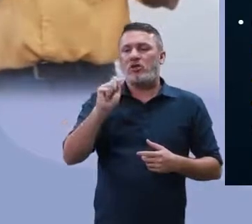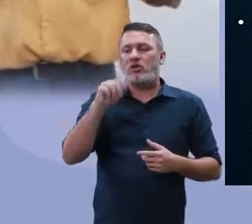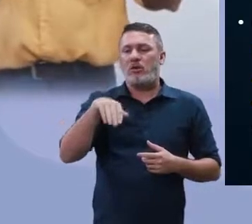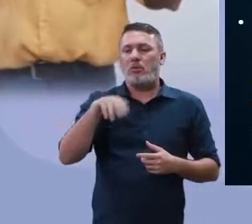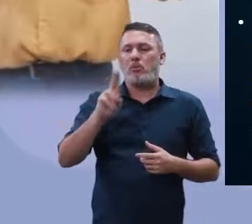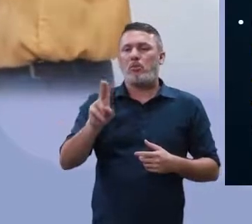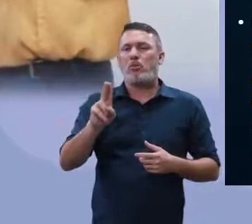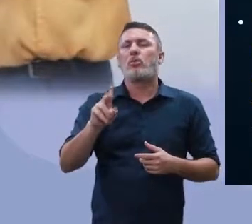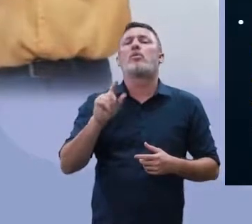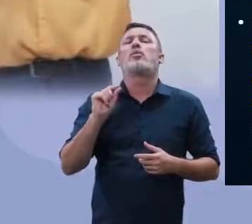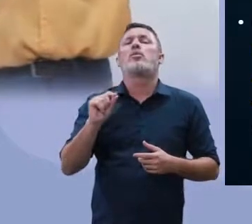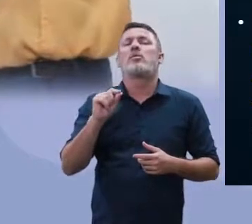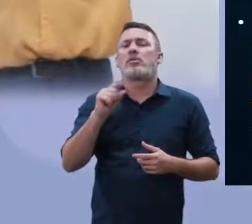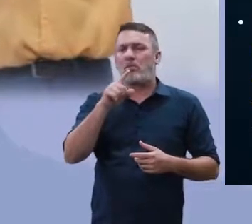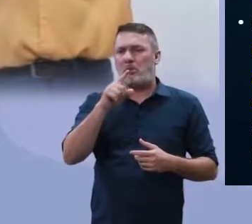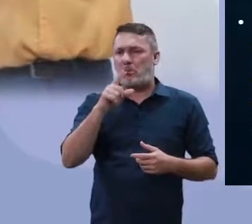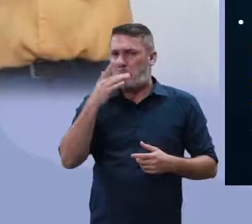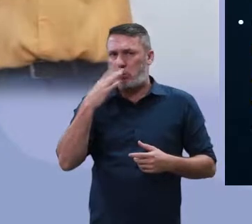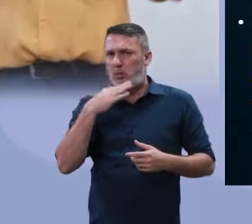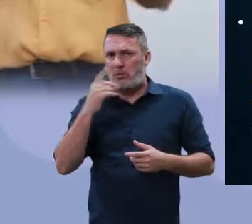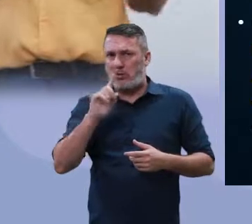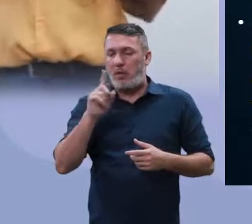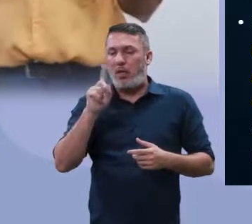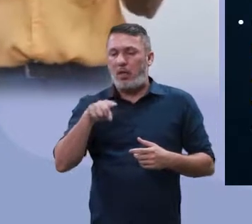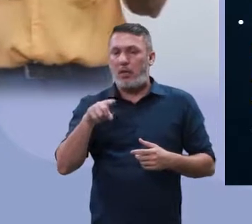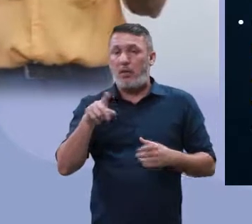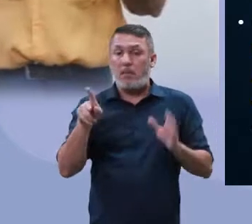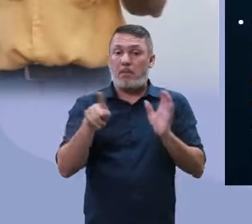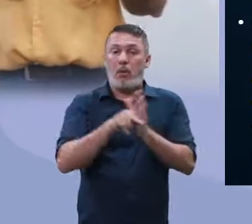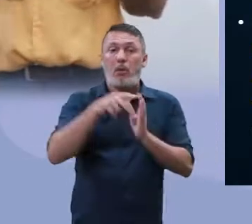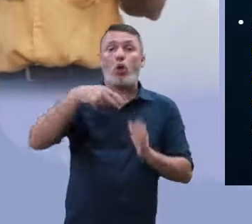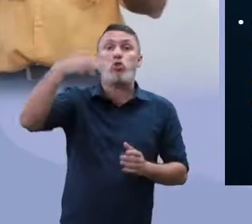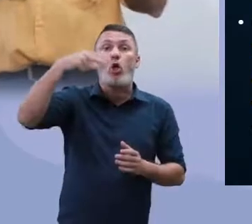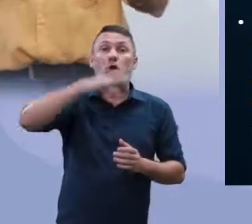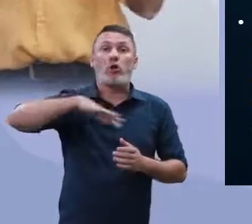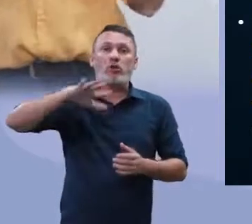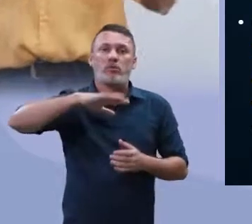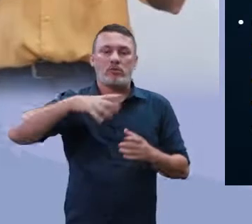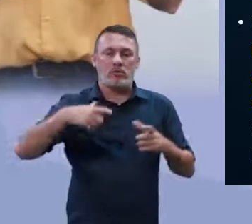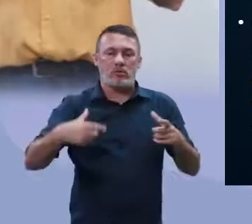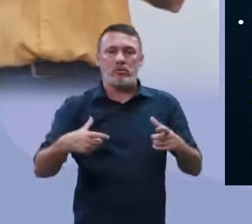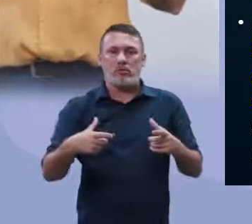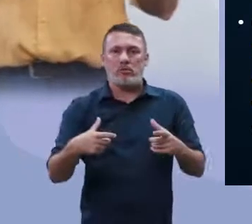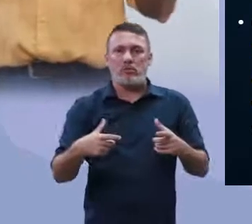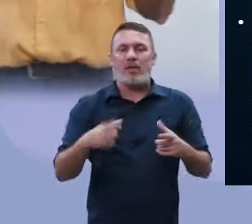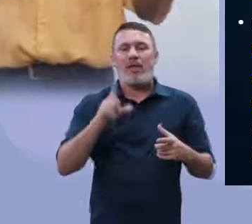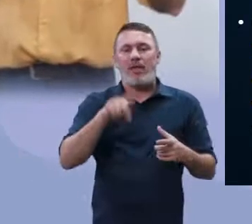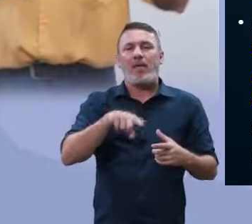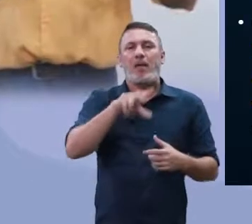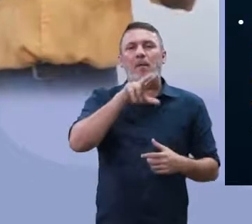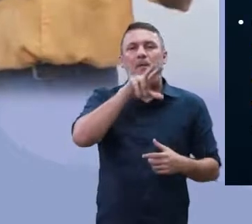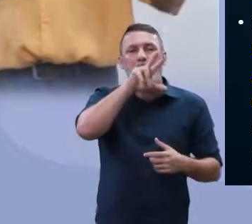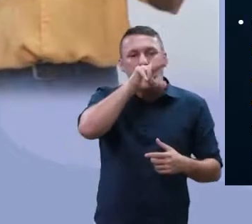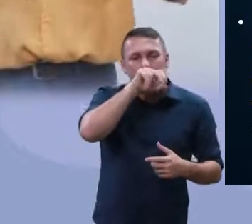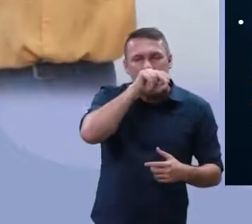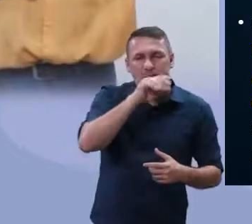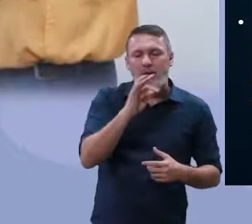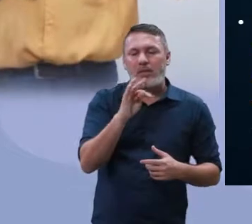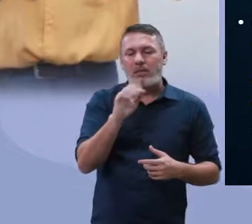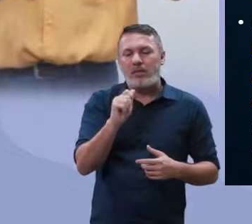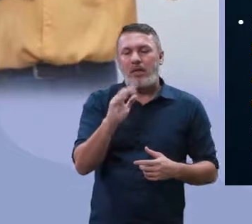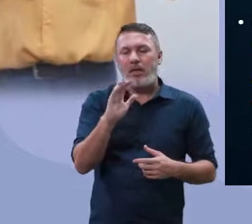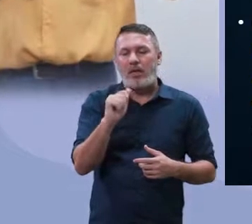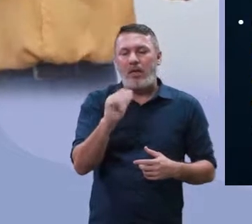para quem não conhece, faz parte de um prato típico da região norte do Brasil. O famoso pato no tacacá, né? Pato